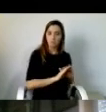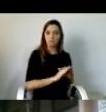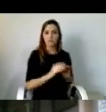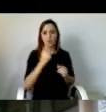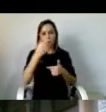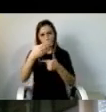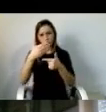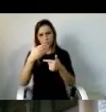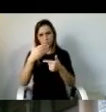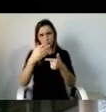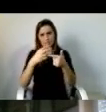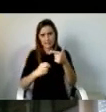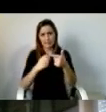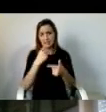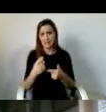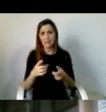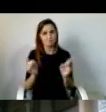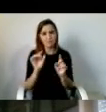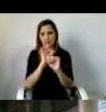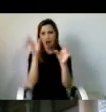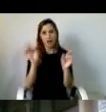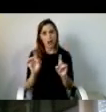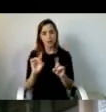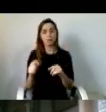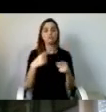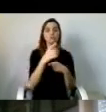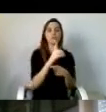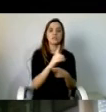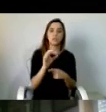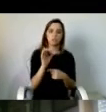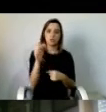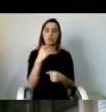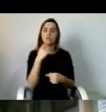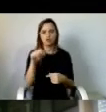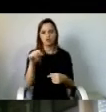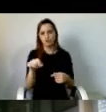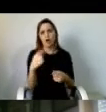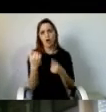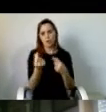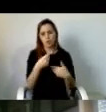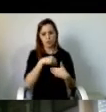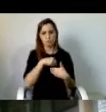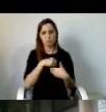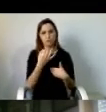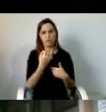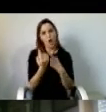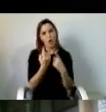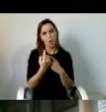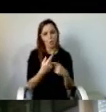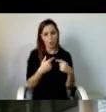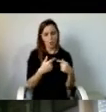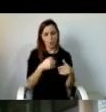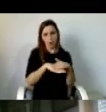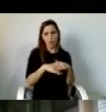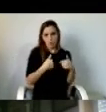não. 66% referem que sim, costumam ficar com algum dinheiro para si. Mas quando lhes perguntamos